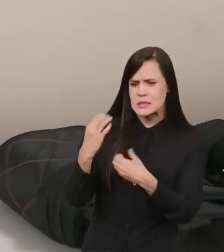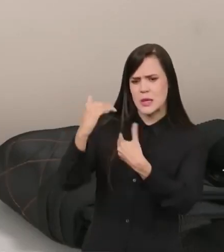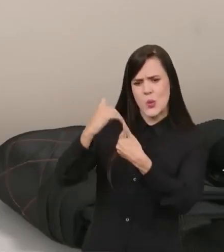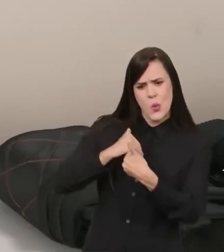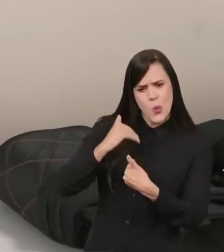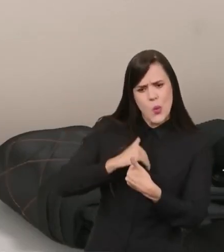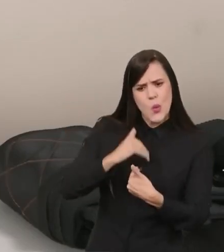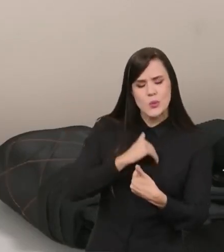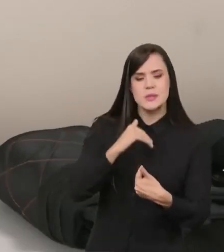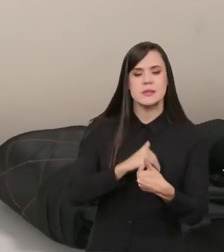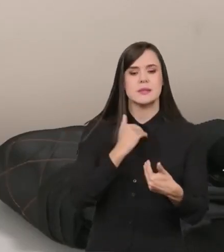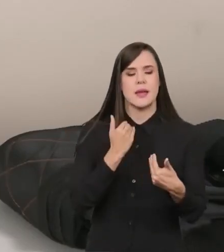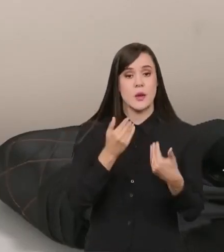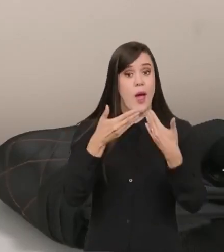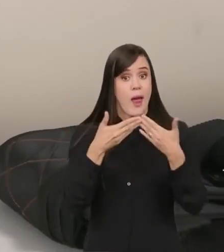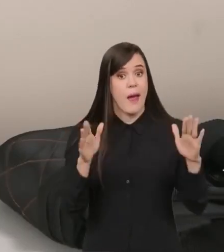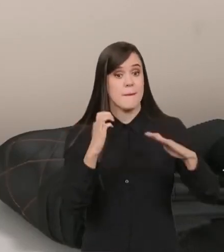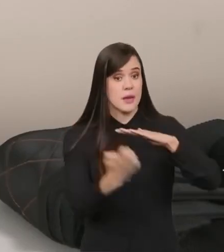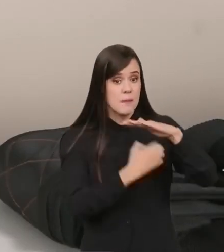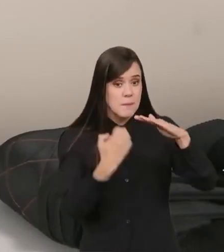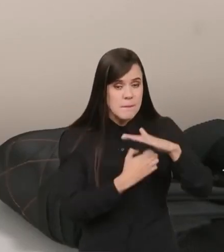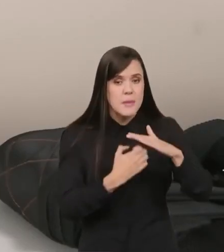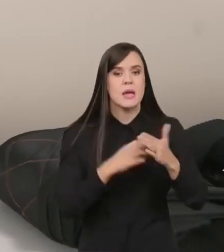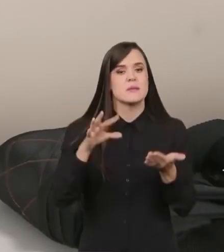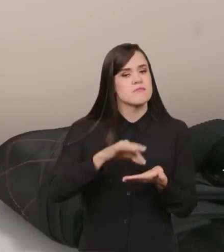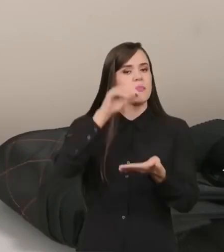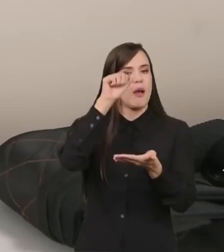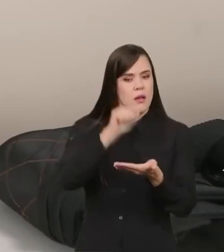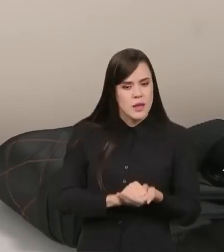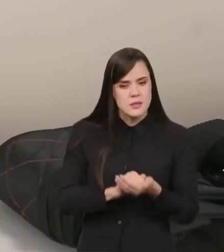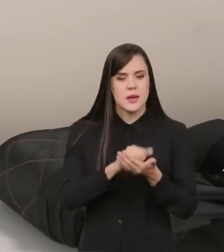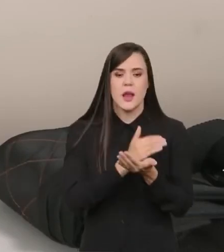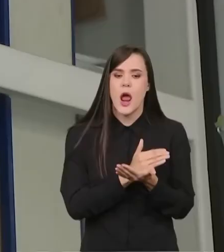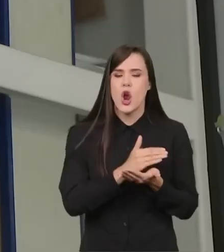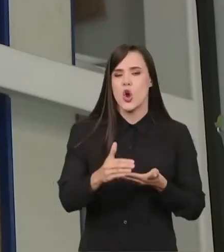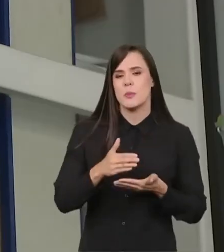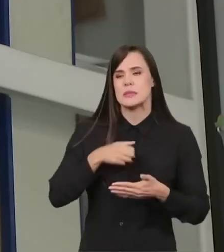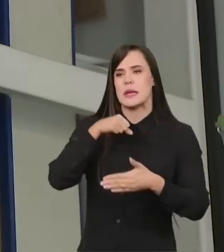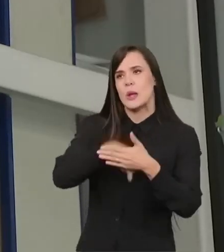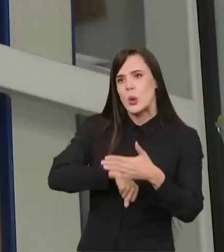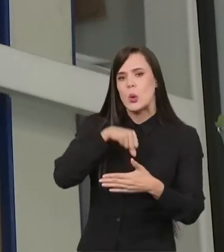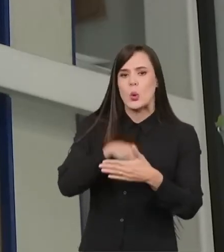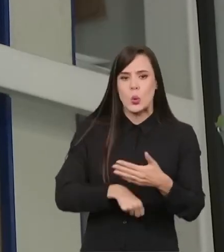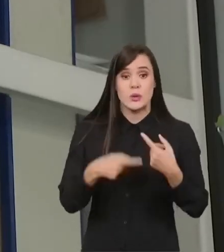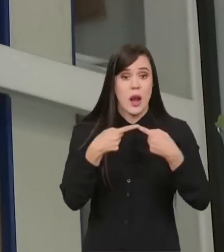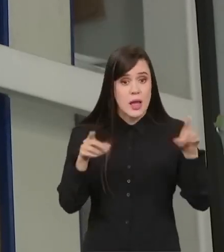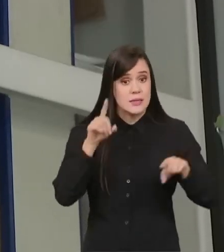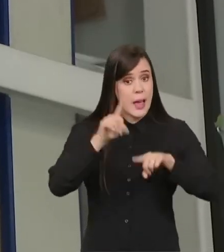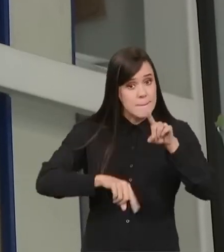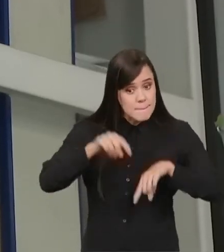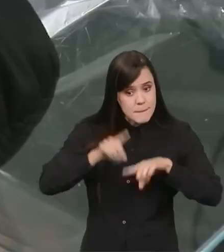orientando. Aí eu abri a empresa, registrei a empresa, aí comecei aquela luta, porque para você lançar um produto